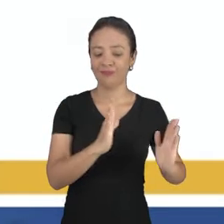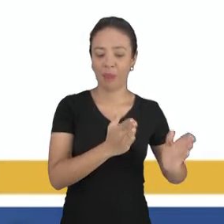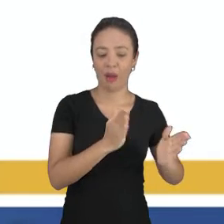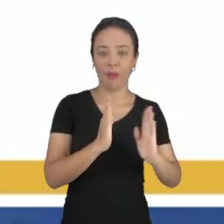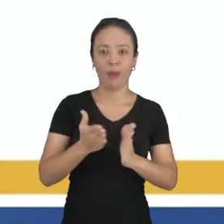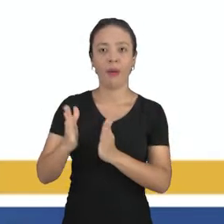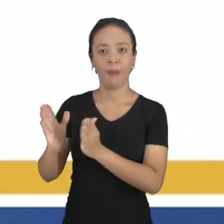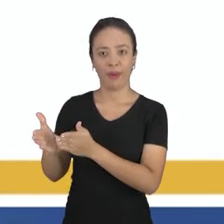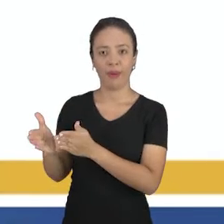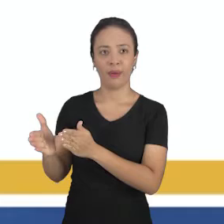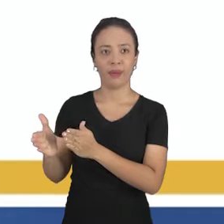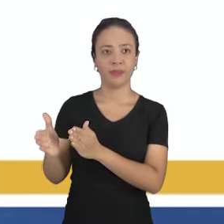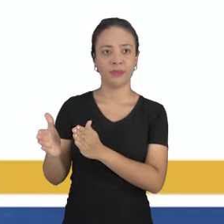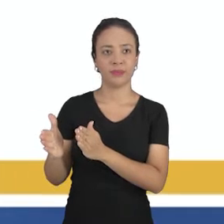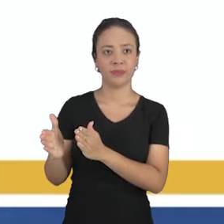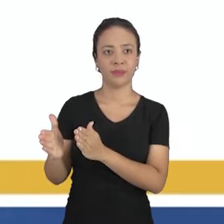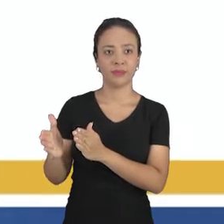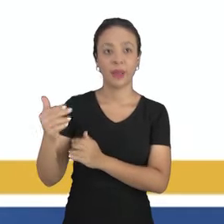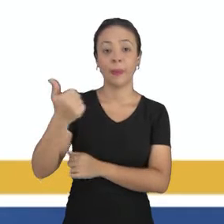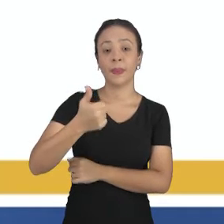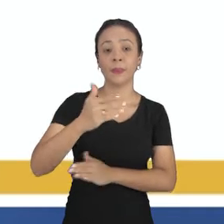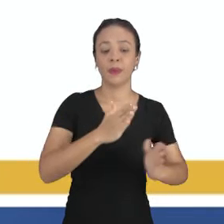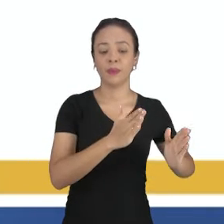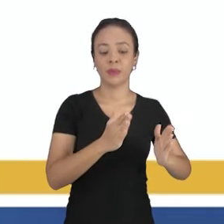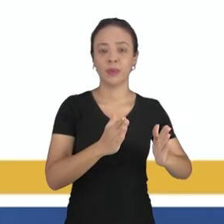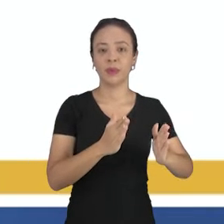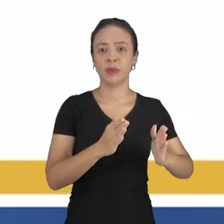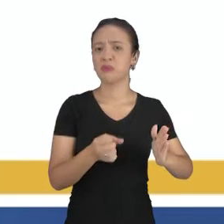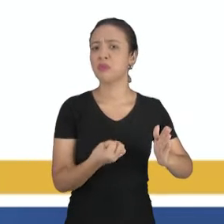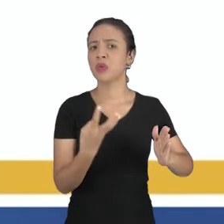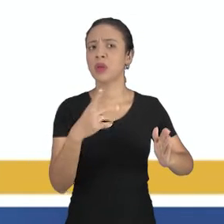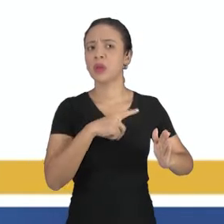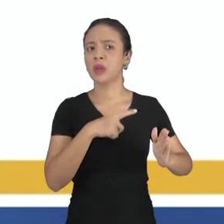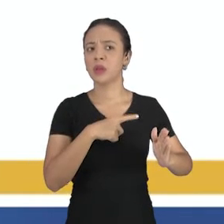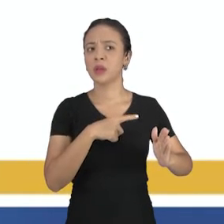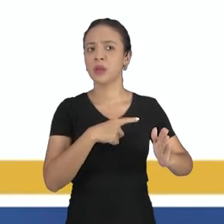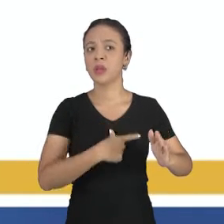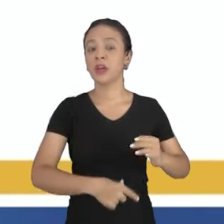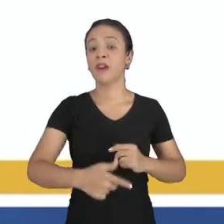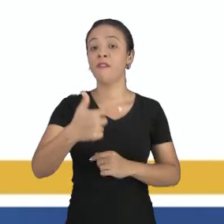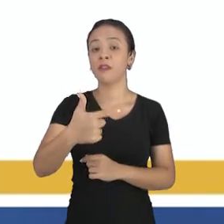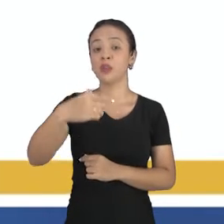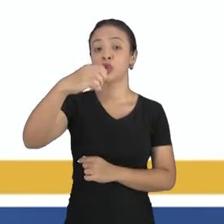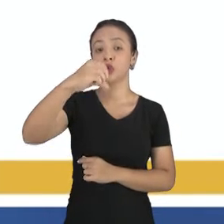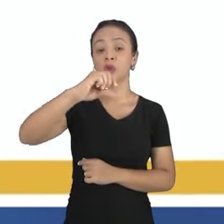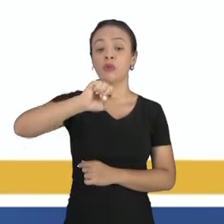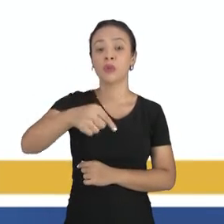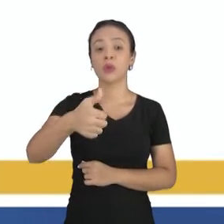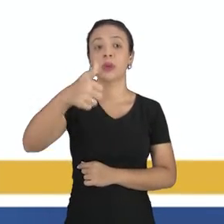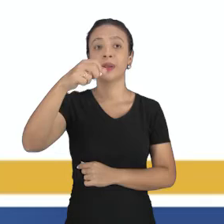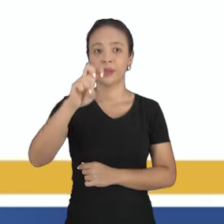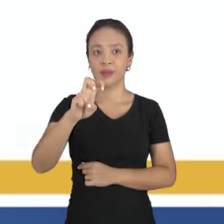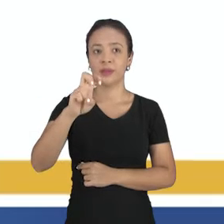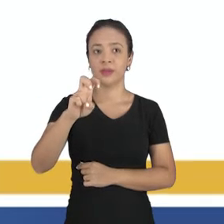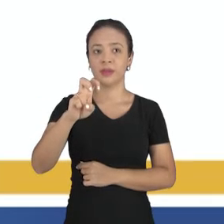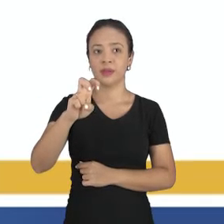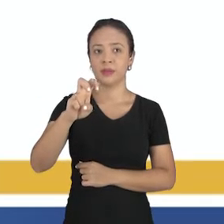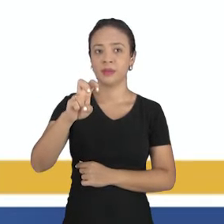cera é a primeira etapa Foi quanto 29 e 15